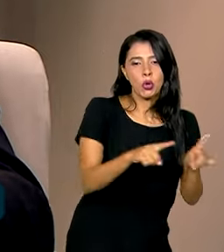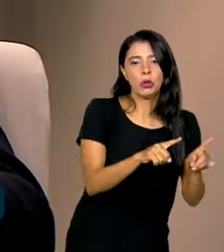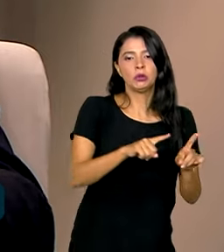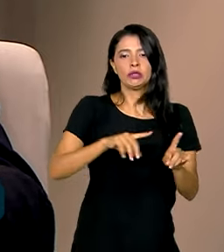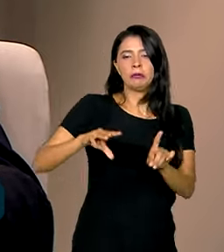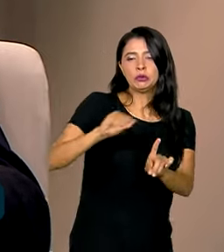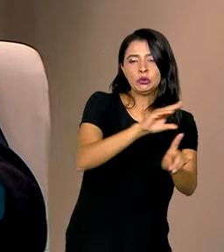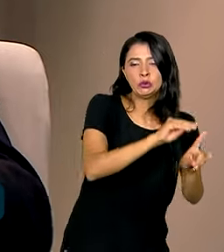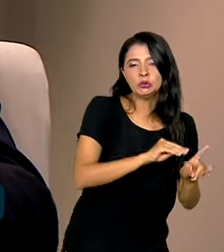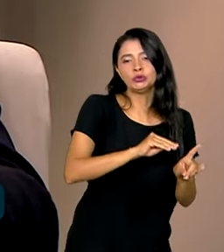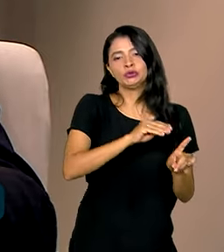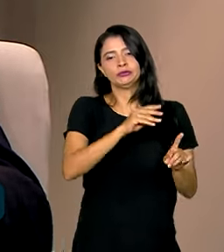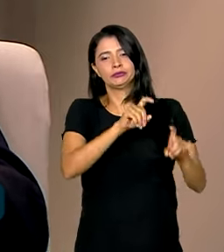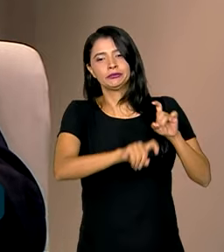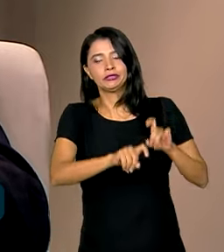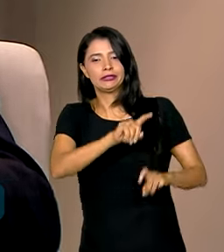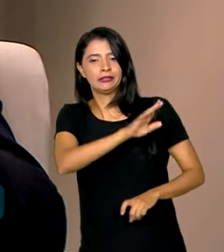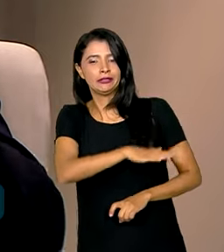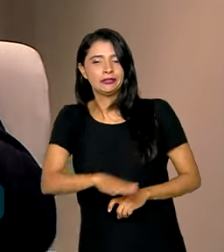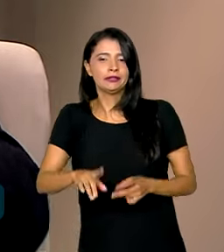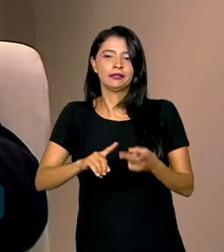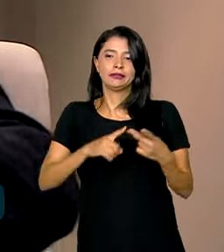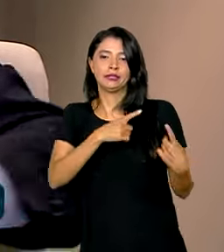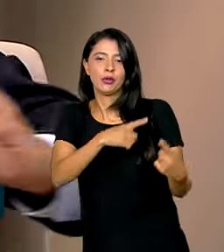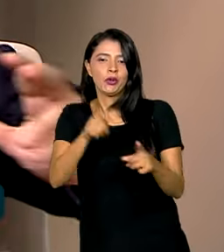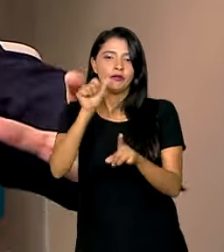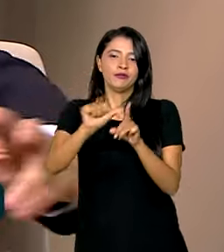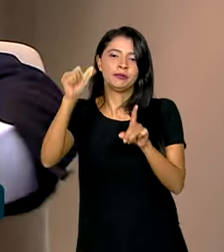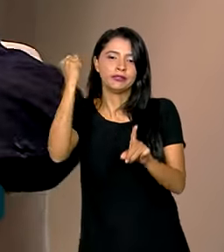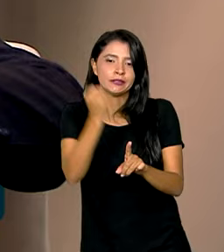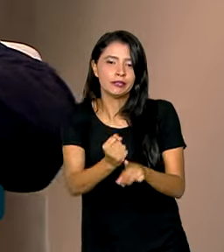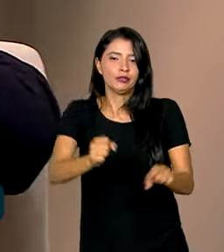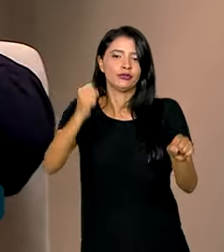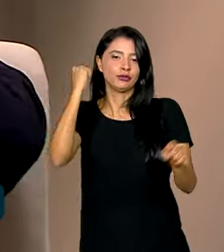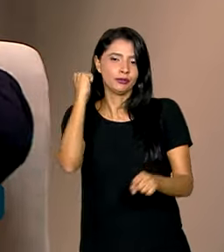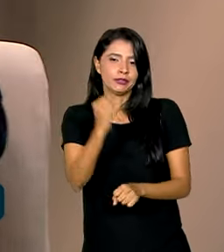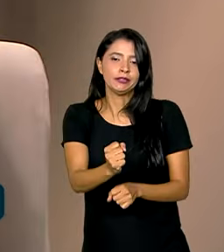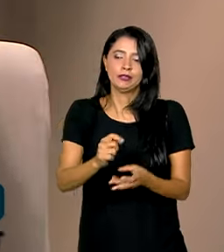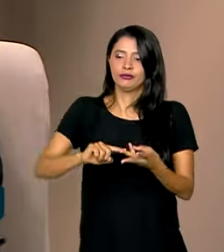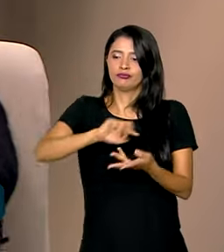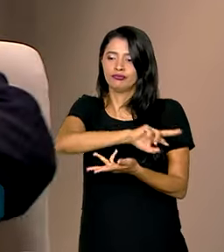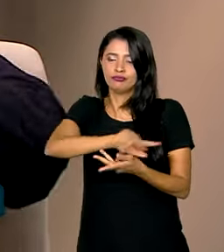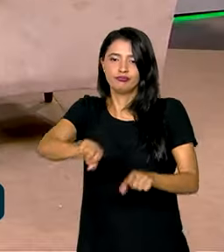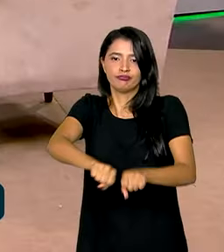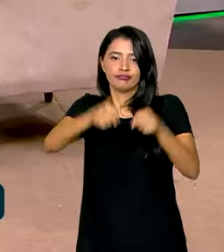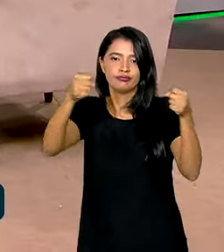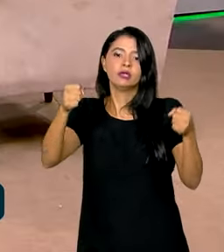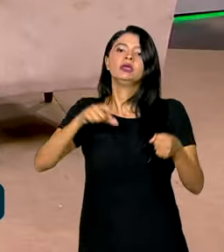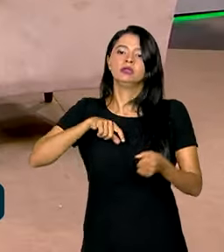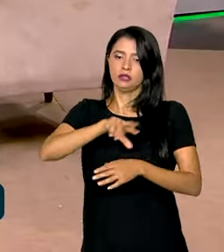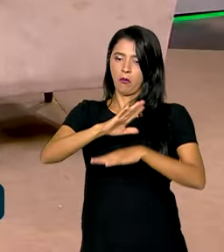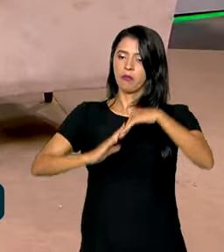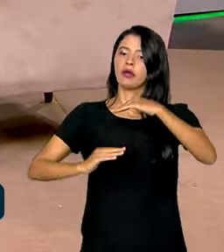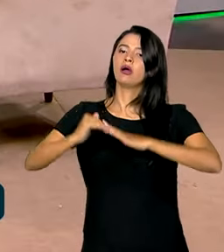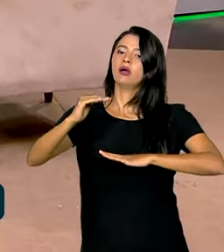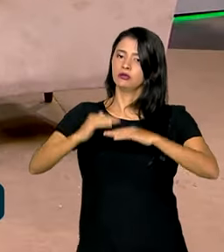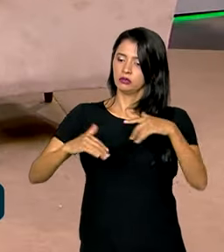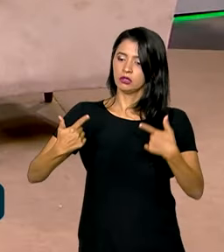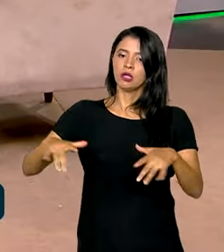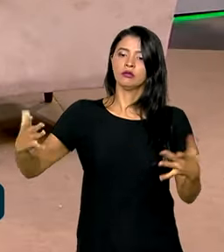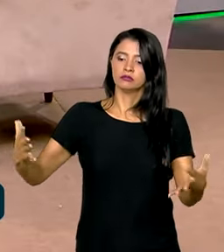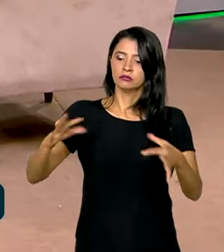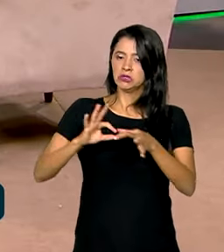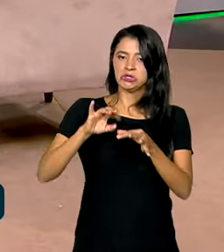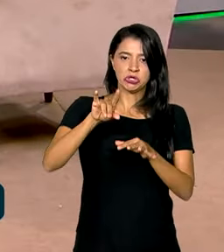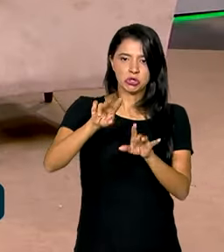desmatamento, de enfrentamento a homicídios, a feminicídios. Então, você tem uma integração prática. prática, cotidiana, não são apenas reuniões